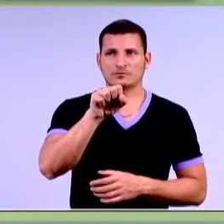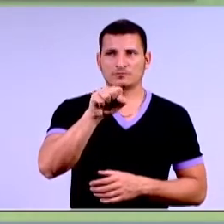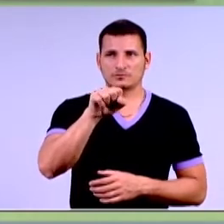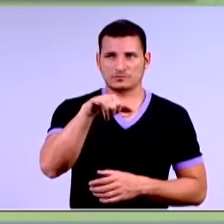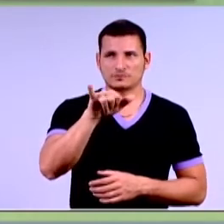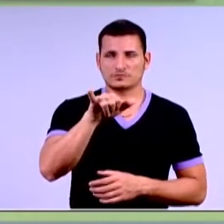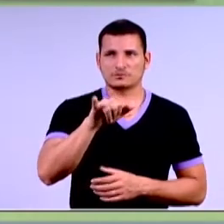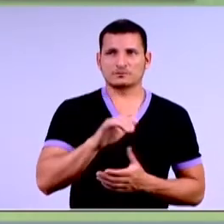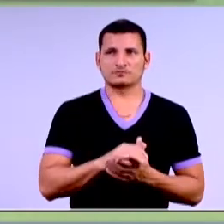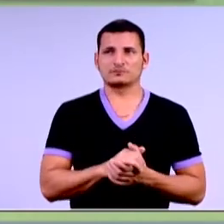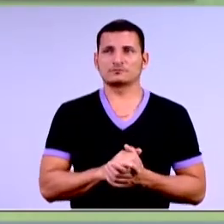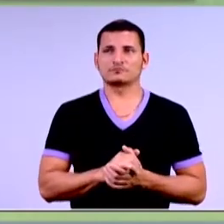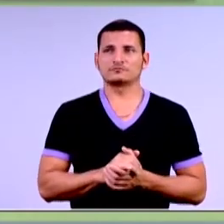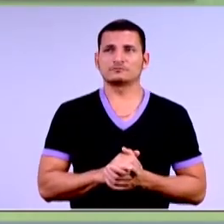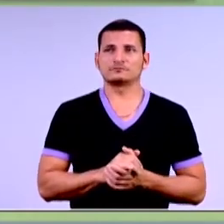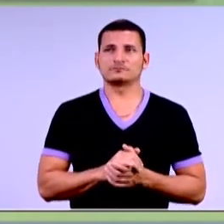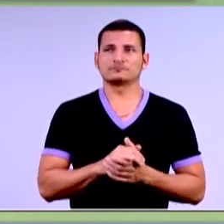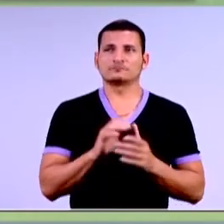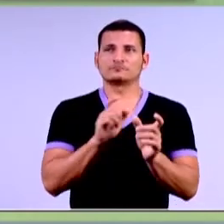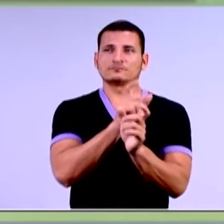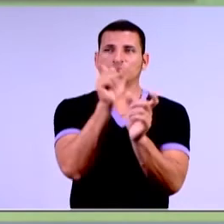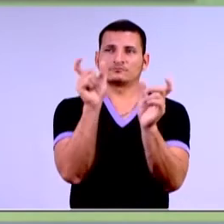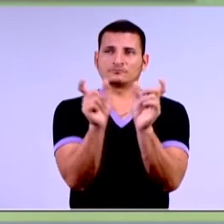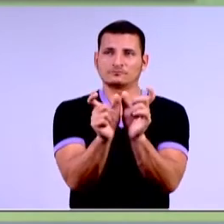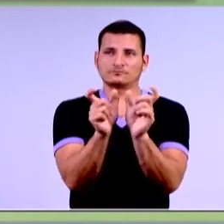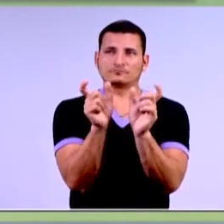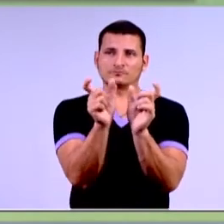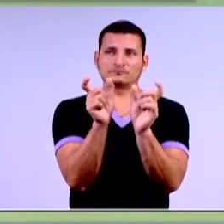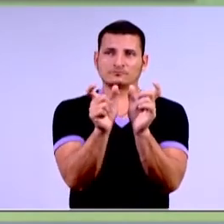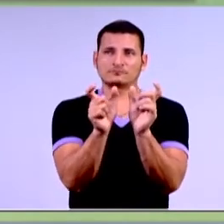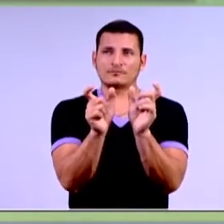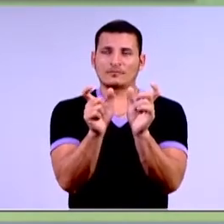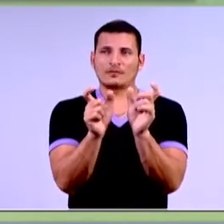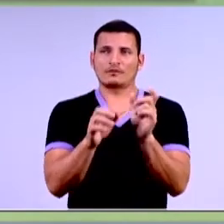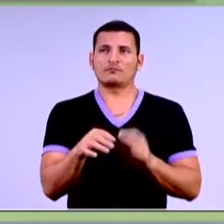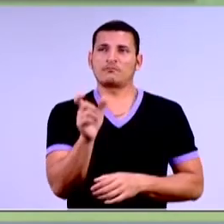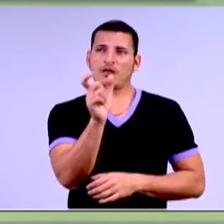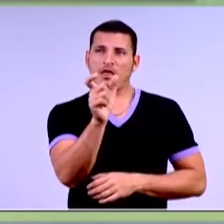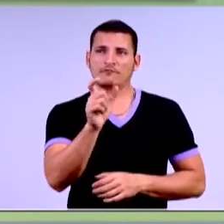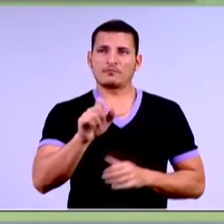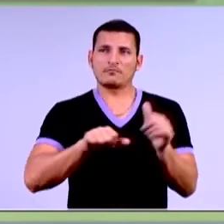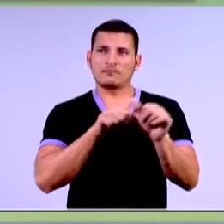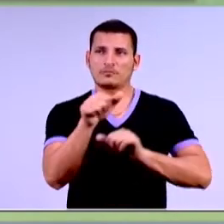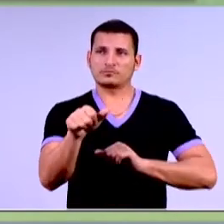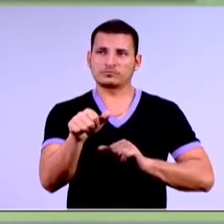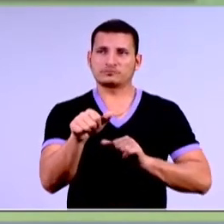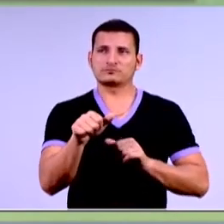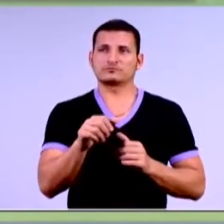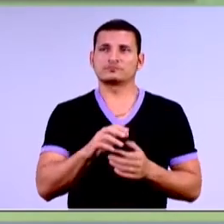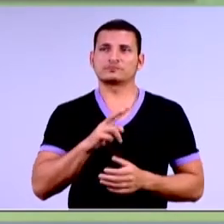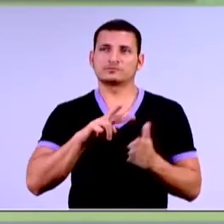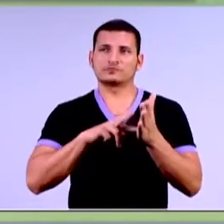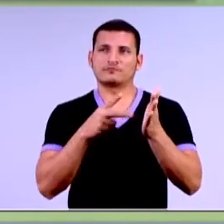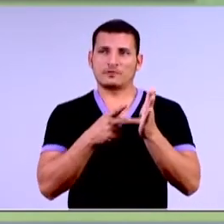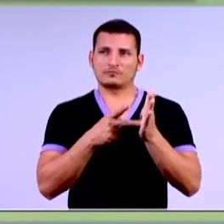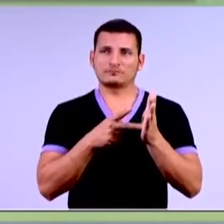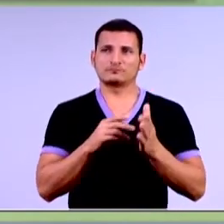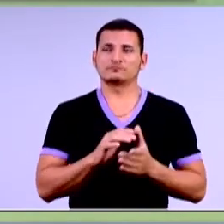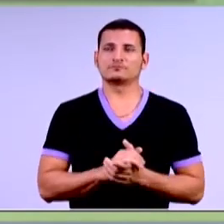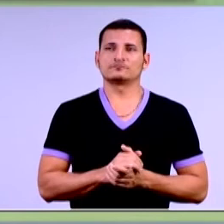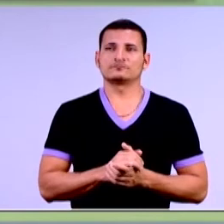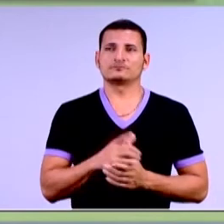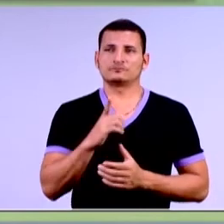acrescento sufixo né ele já se torna uma palavra totalmente diferente negócios business nós temos aqui outro